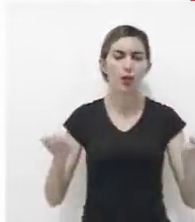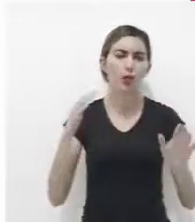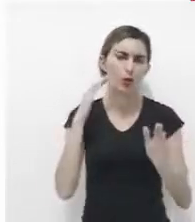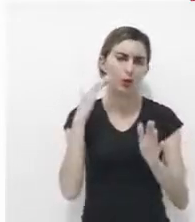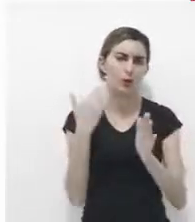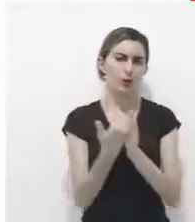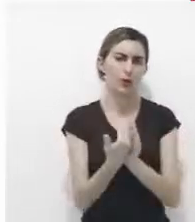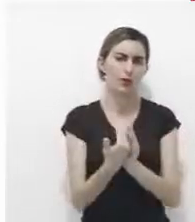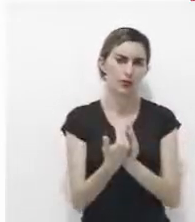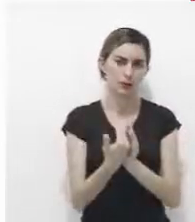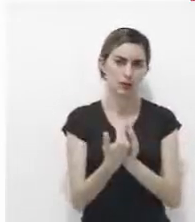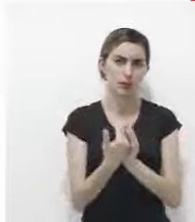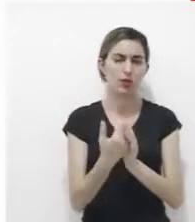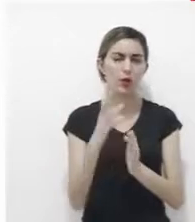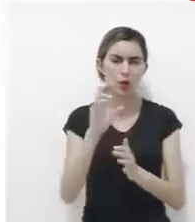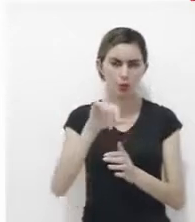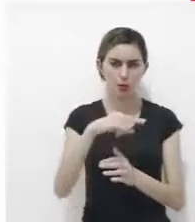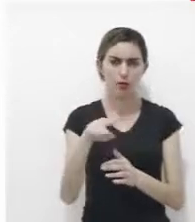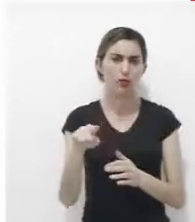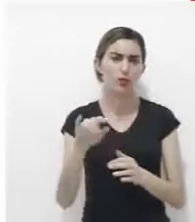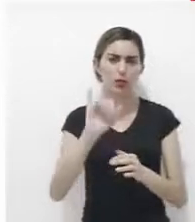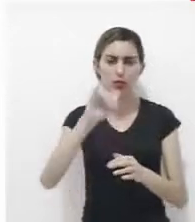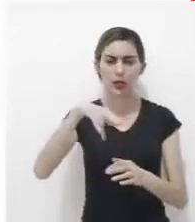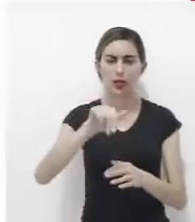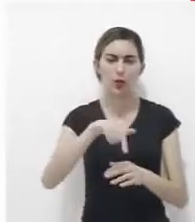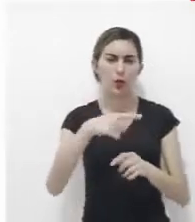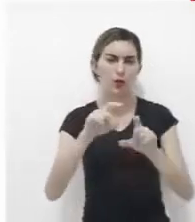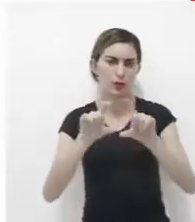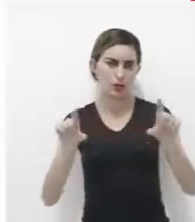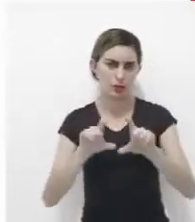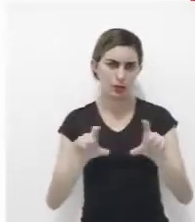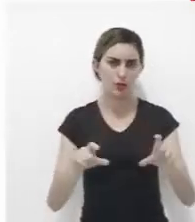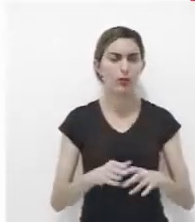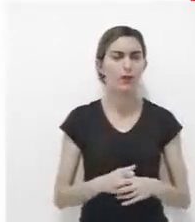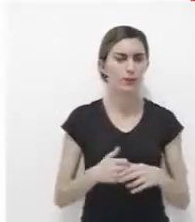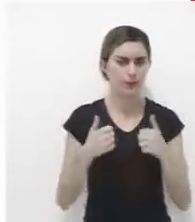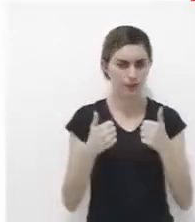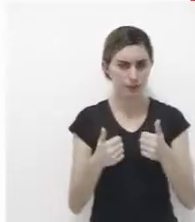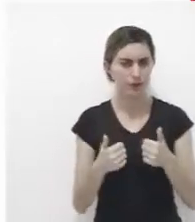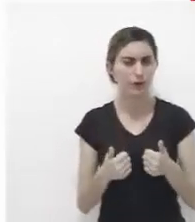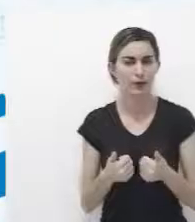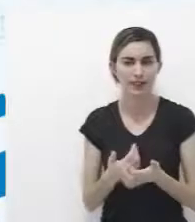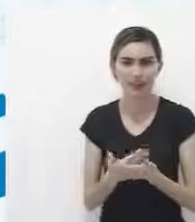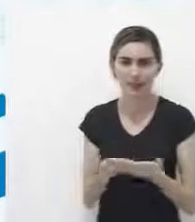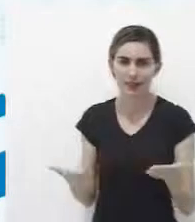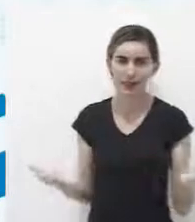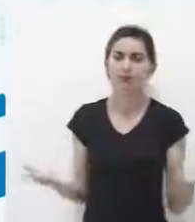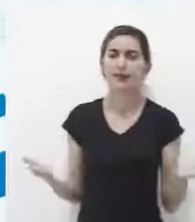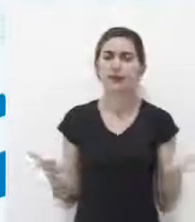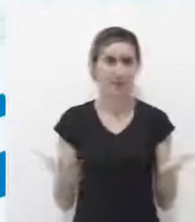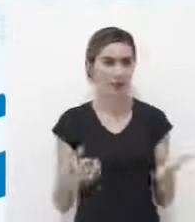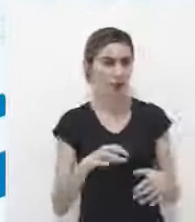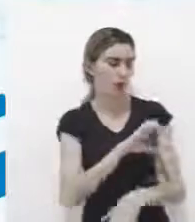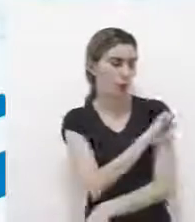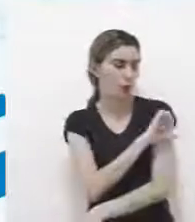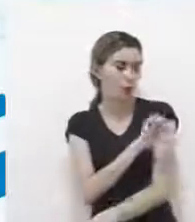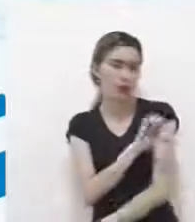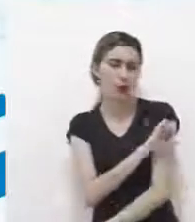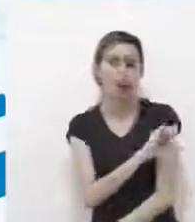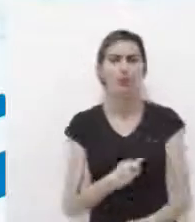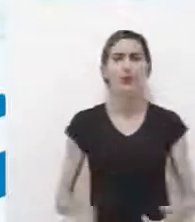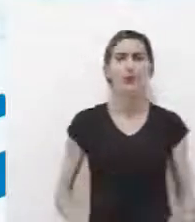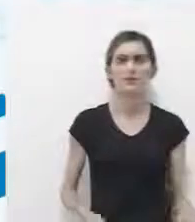real atende às condições para essa inequação ou desigualdade. É isso aí,